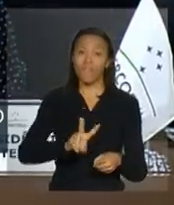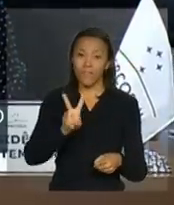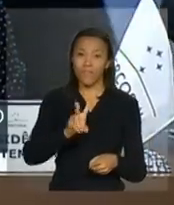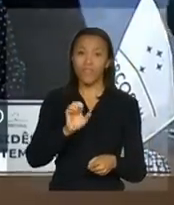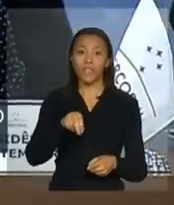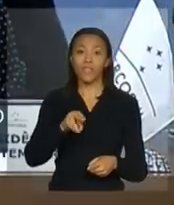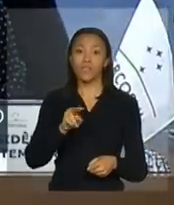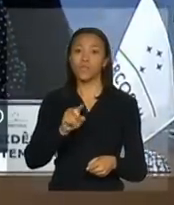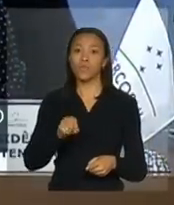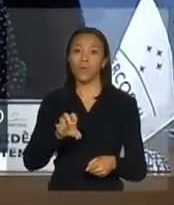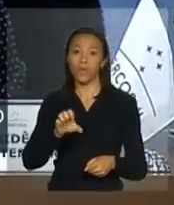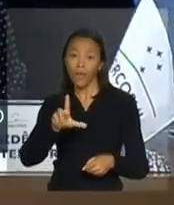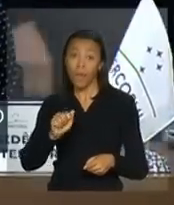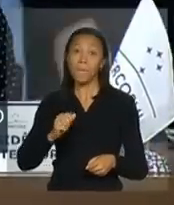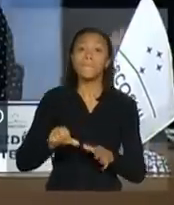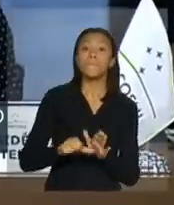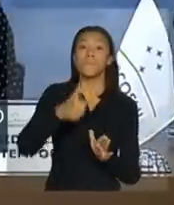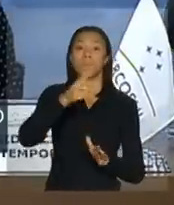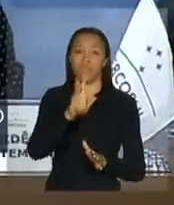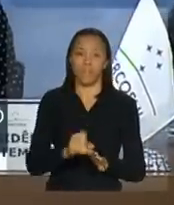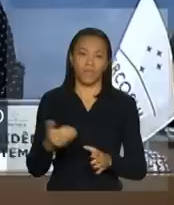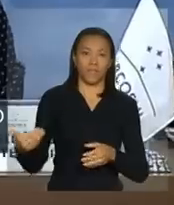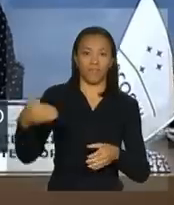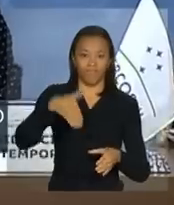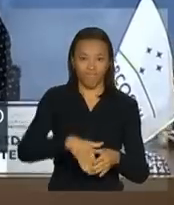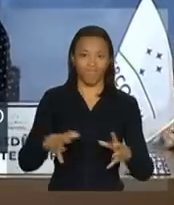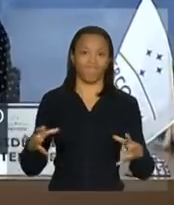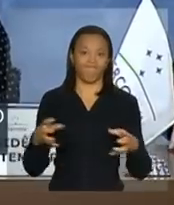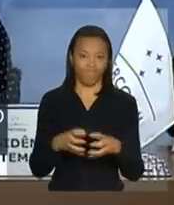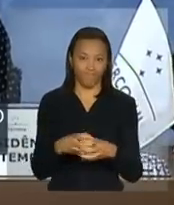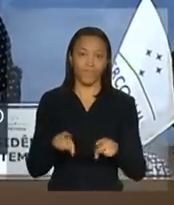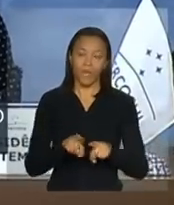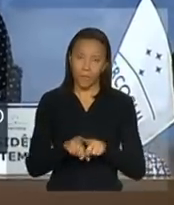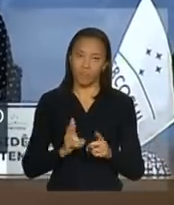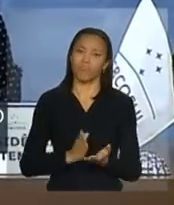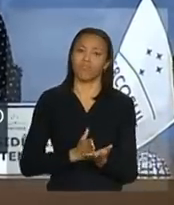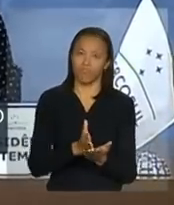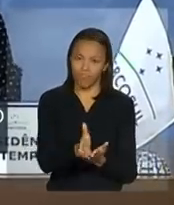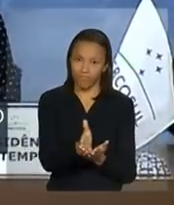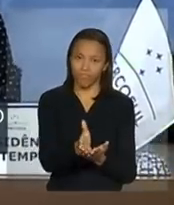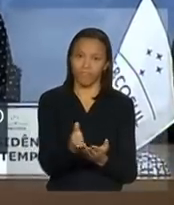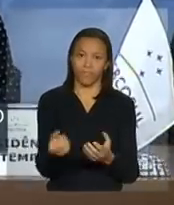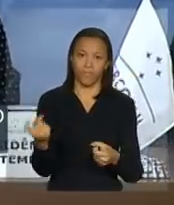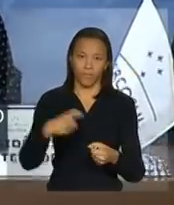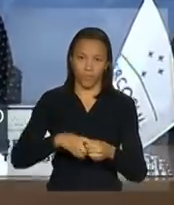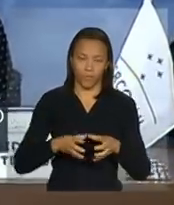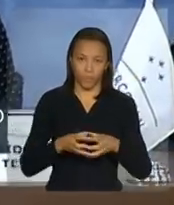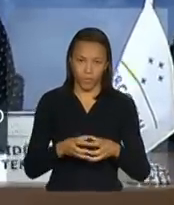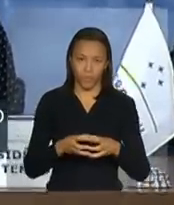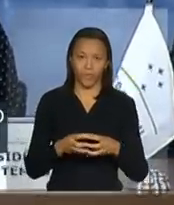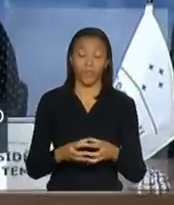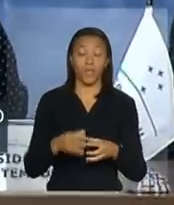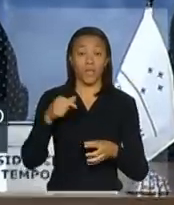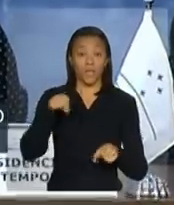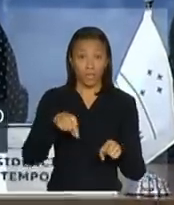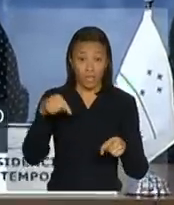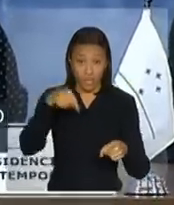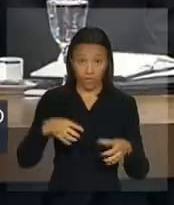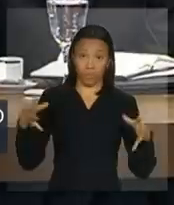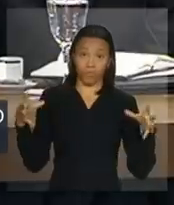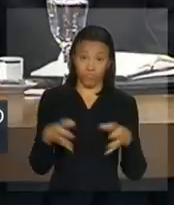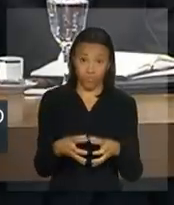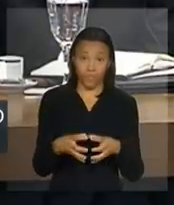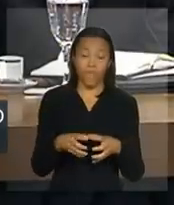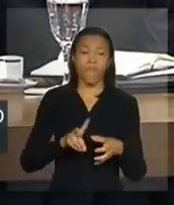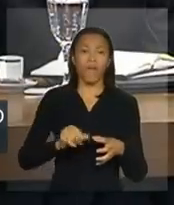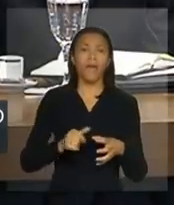participa pela primeira vez na condição de membro pleno. O Mercosul estende-se